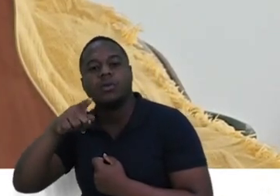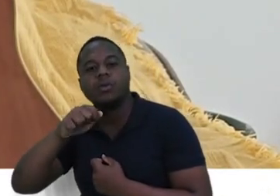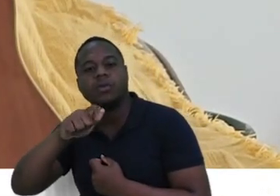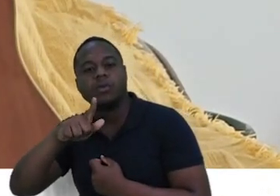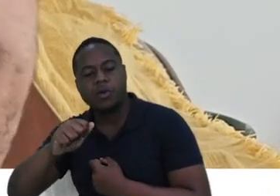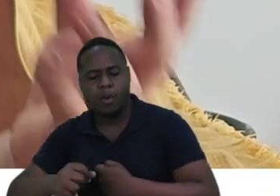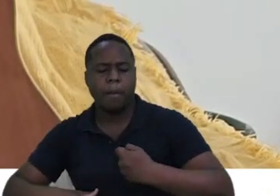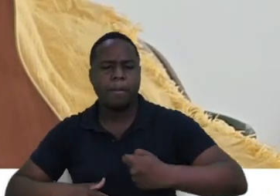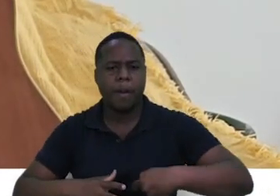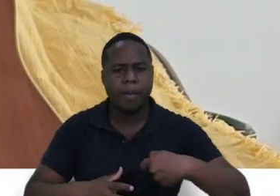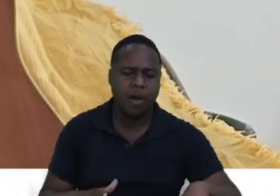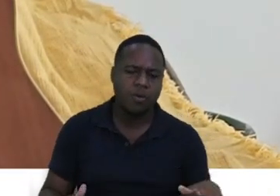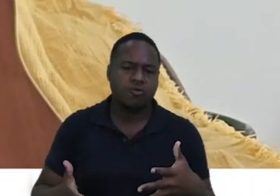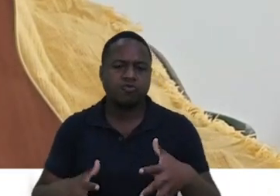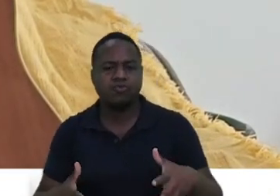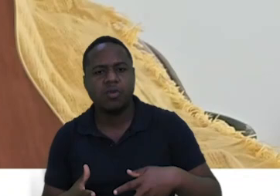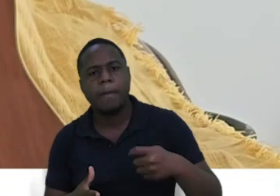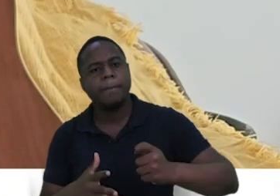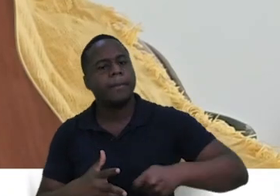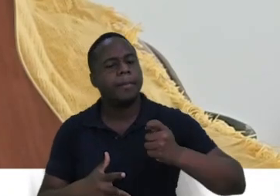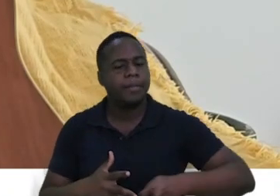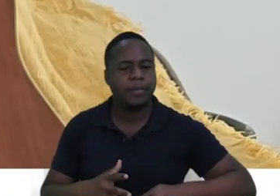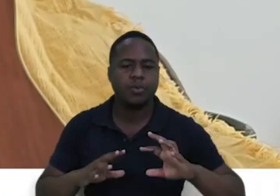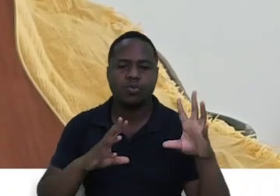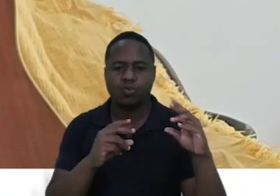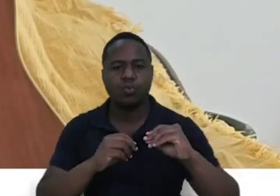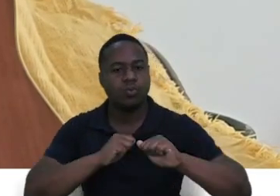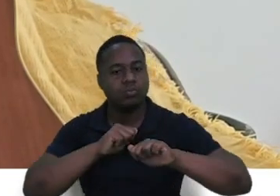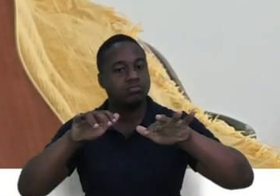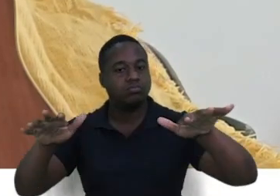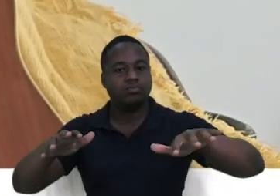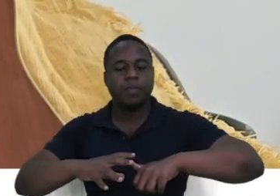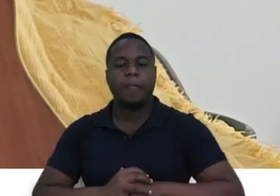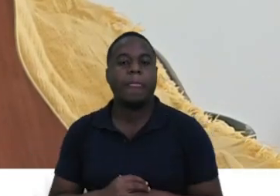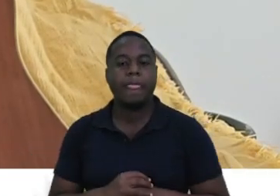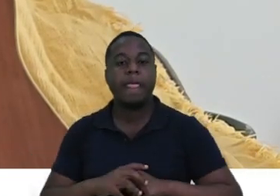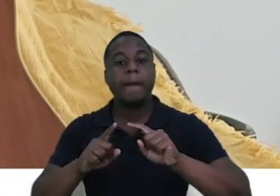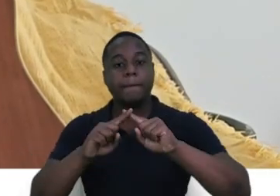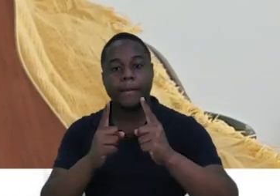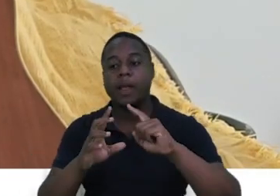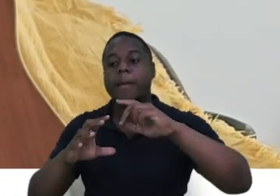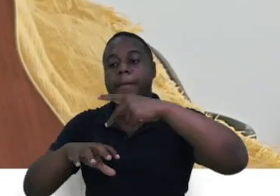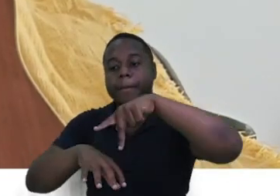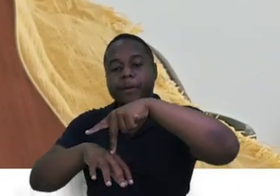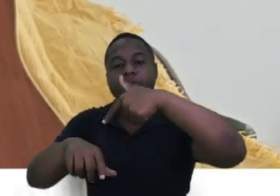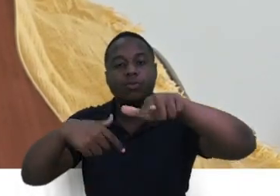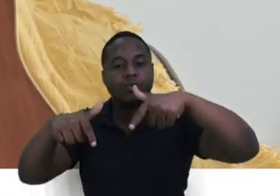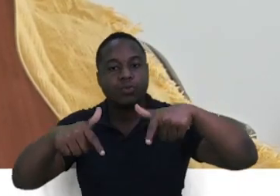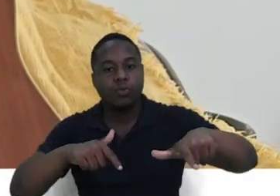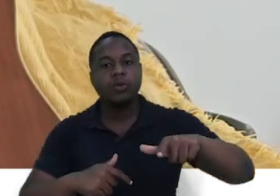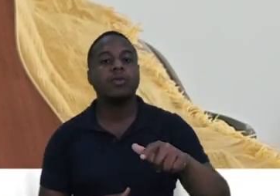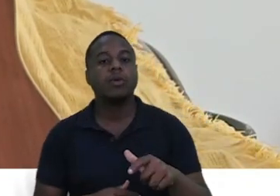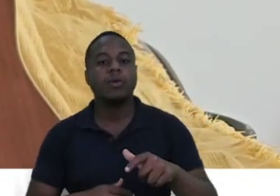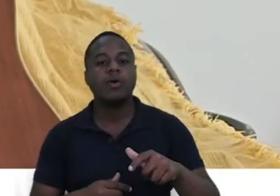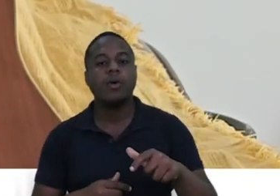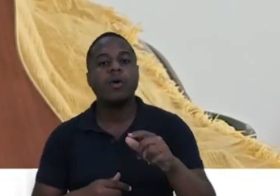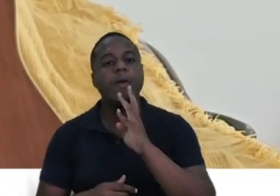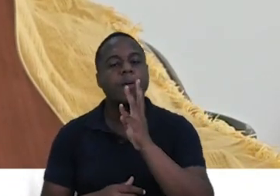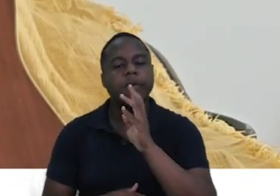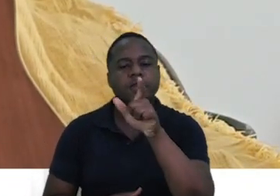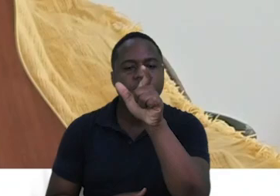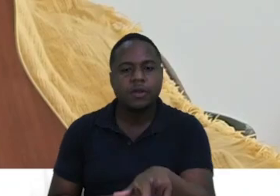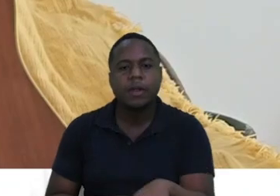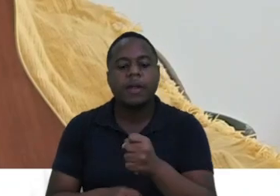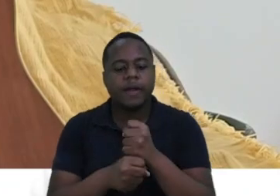a zabumba, a sanfona e o triângulo. Mas para o mundo como um todo, o forró ele foi apresentado, sobretudo, no final da década de 80,